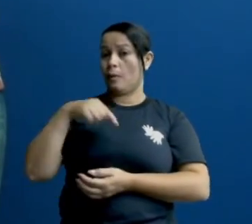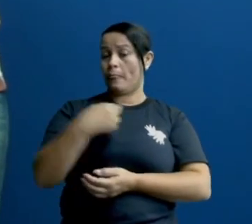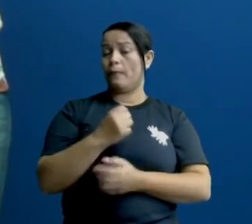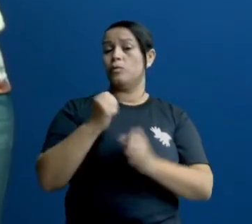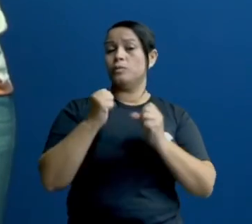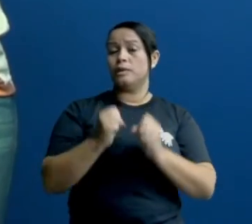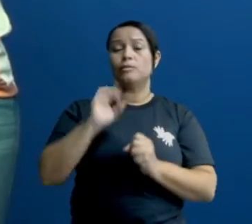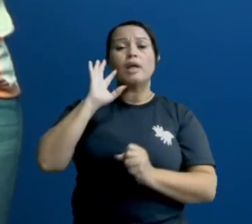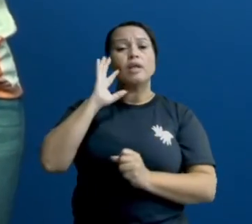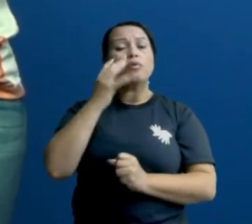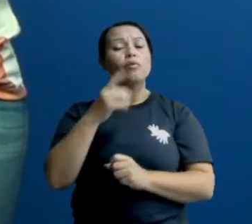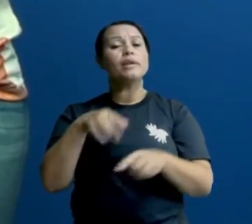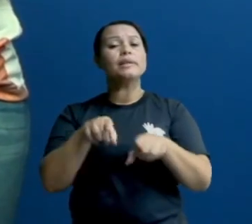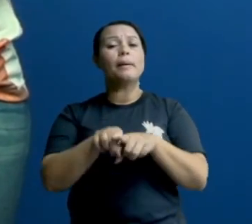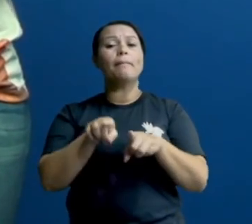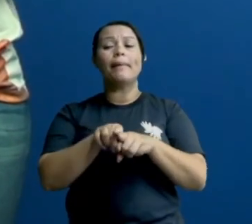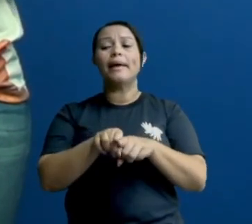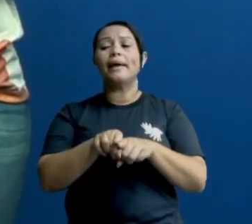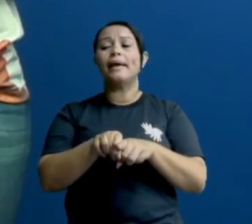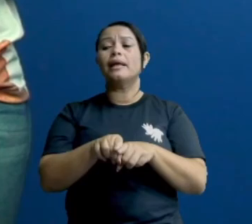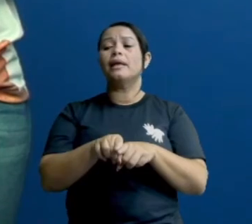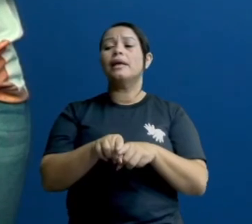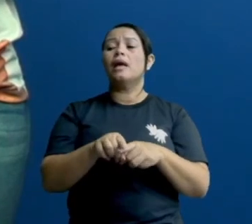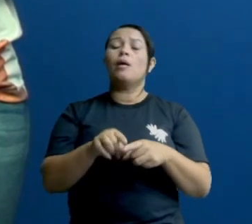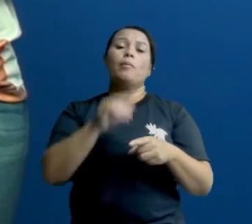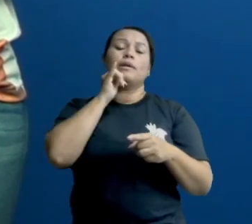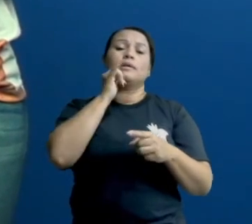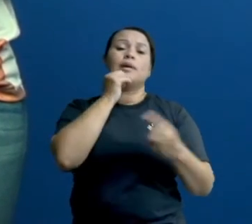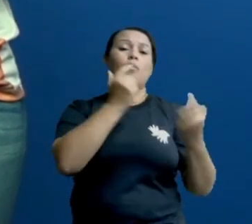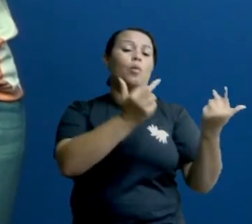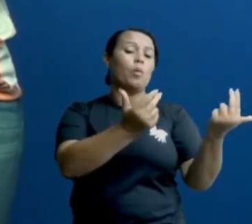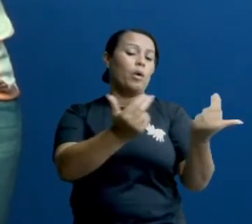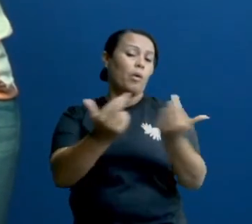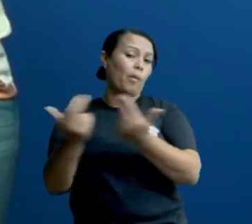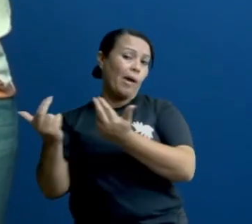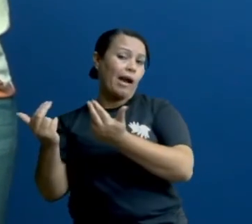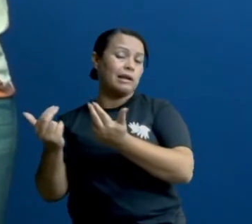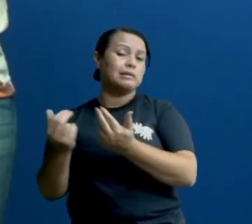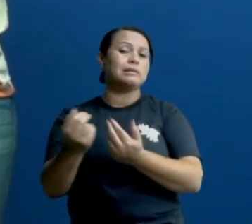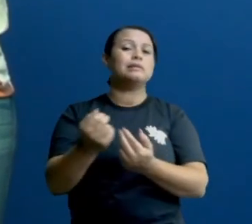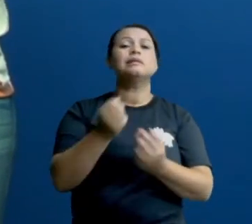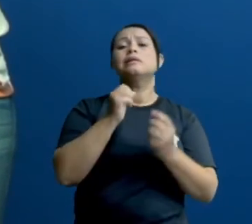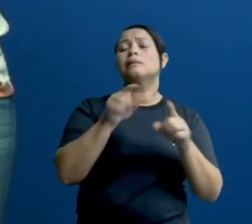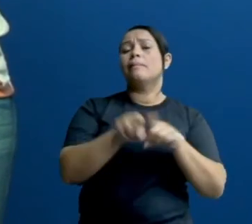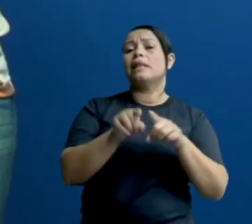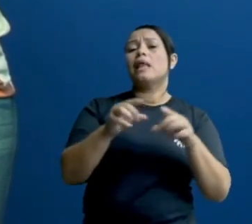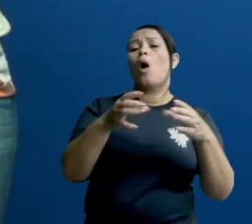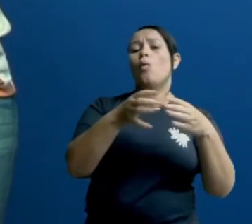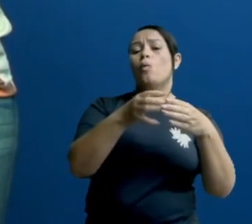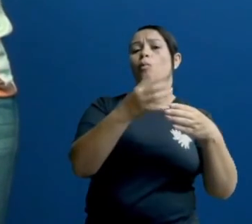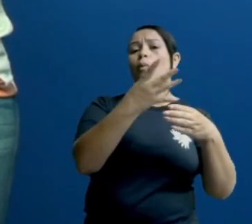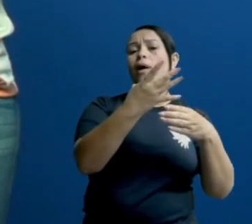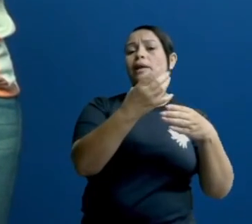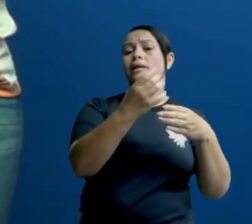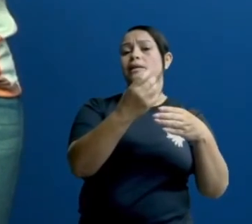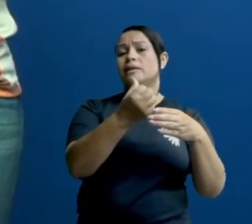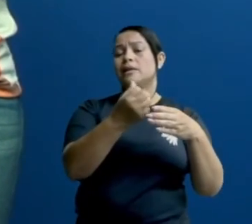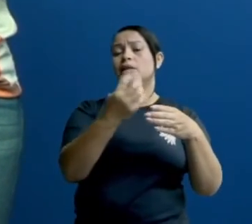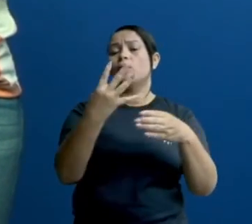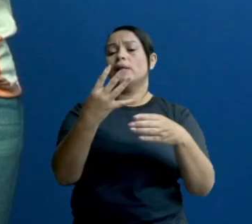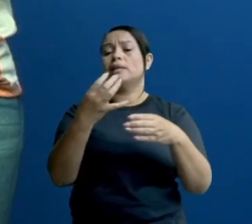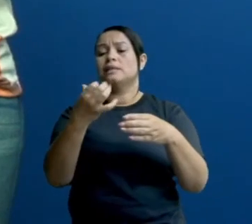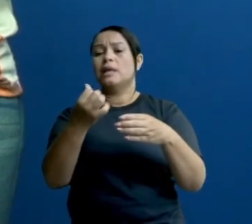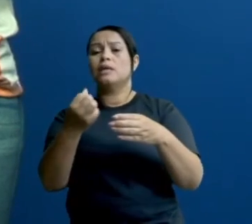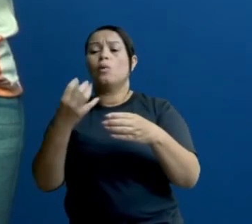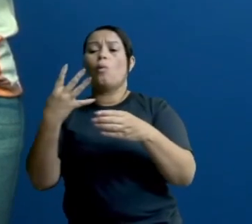pode resolver em forma de parcelas iguais, certo? A gente sabe que em um grupo tinha 46, no outro